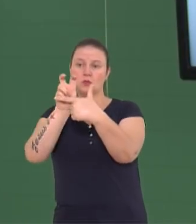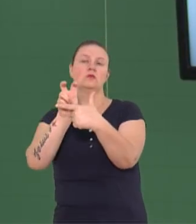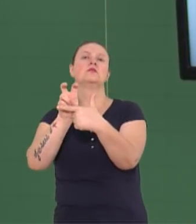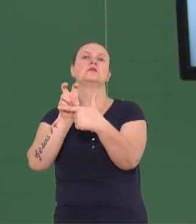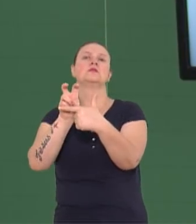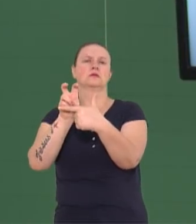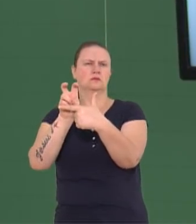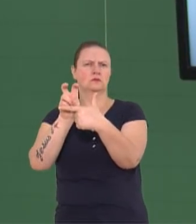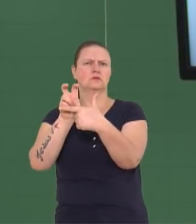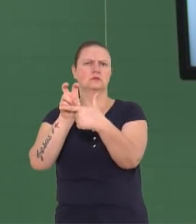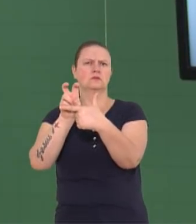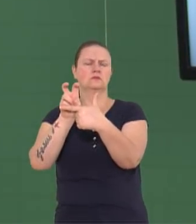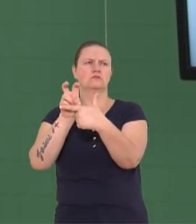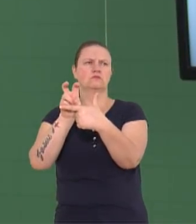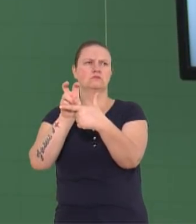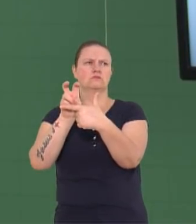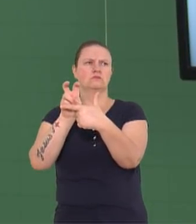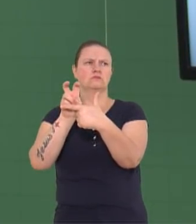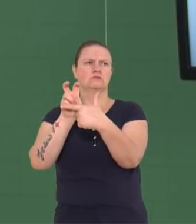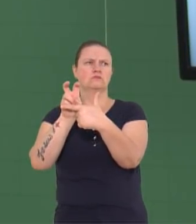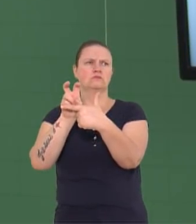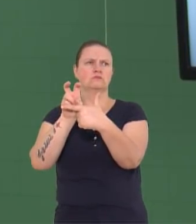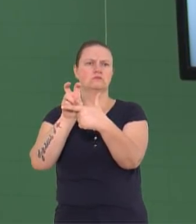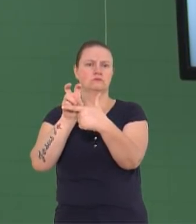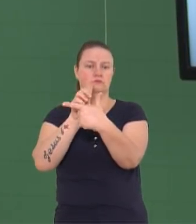vou trocar minha seta daqui para cá.